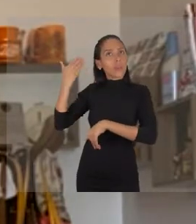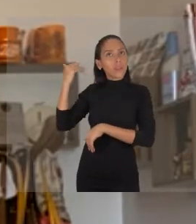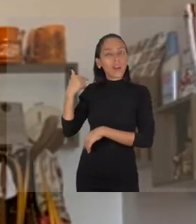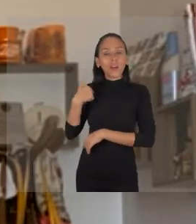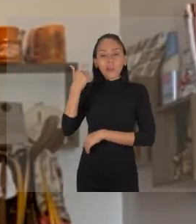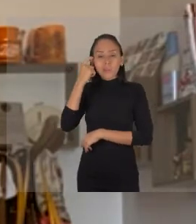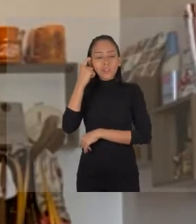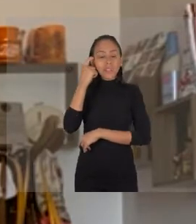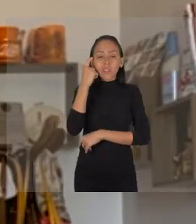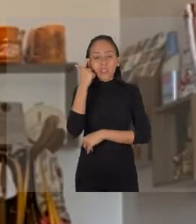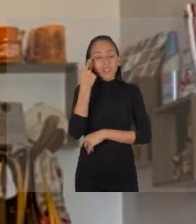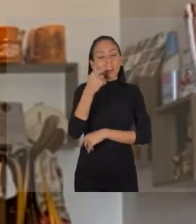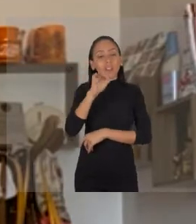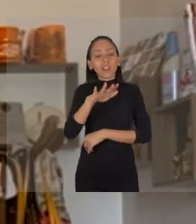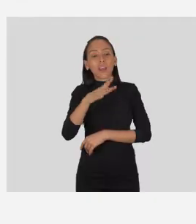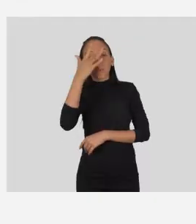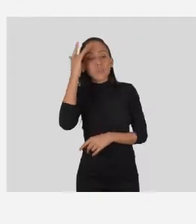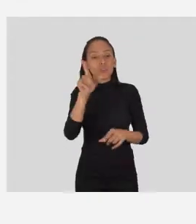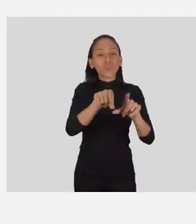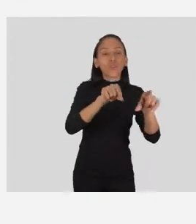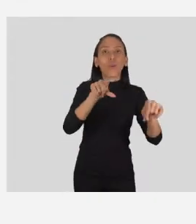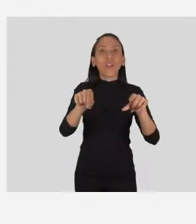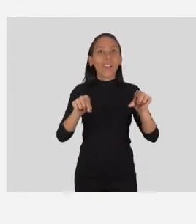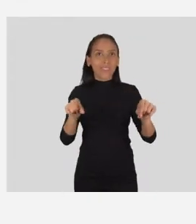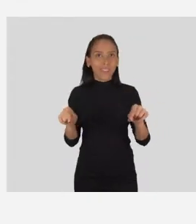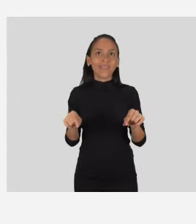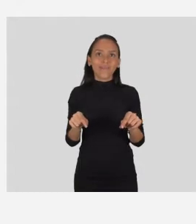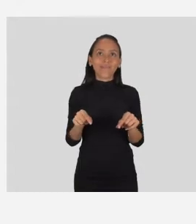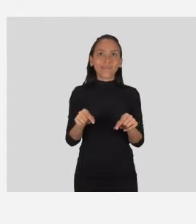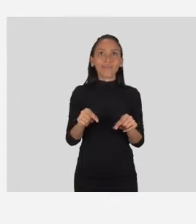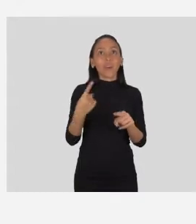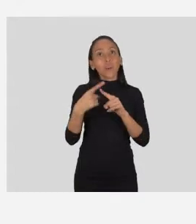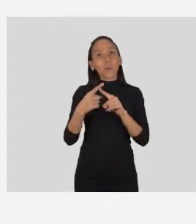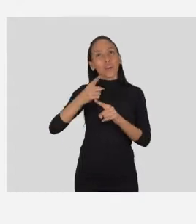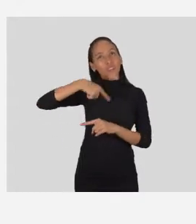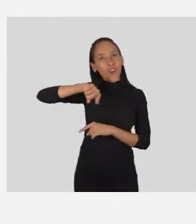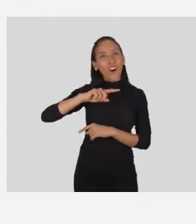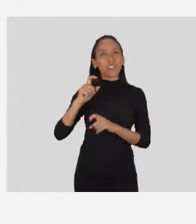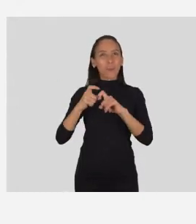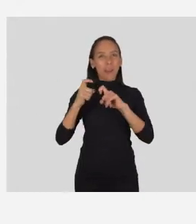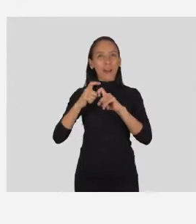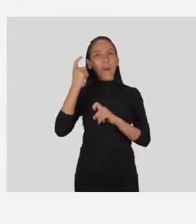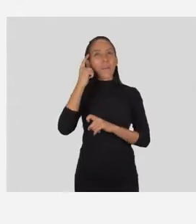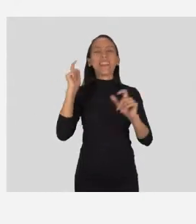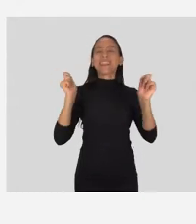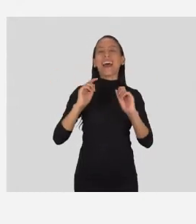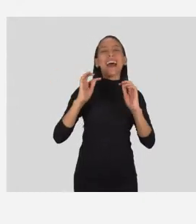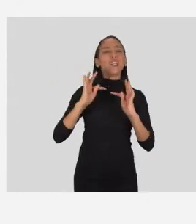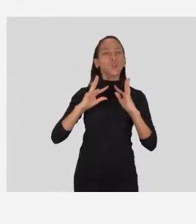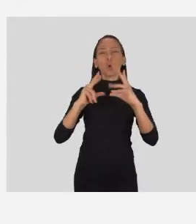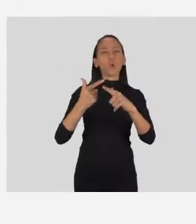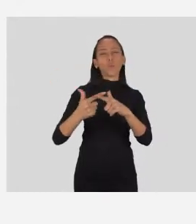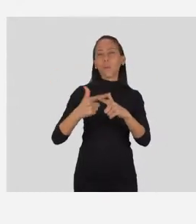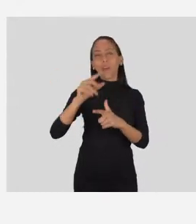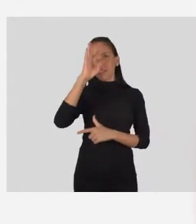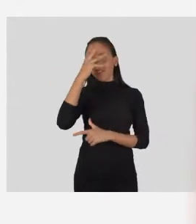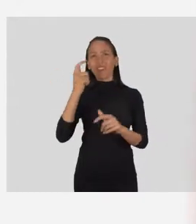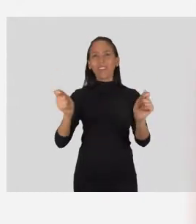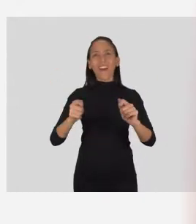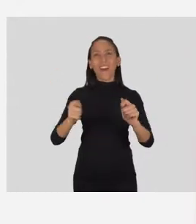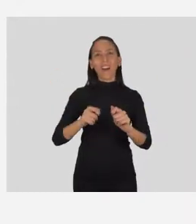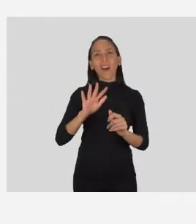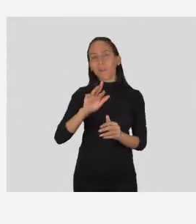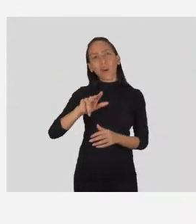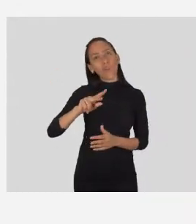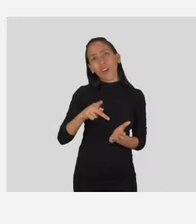pensando em quem que iria, sabe? Porque, na verdade, a gente, sendo médico, a gente acha que a gente consegue resolver todos os problemas, né? E que não